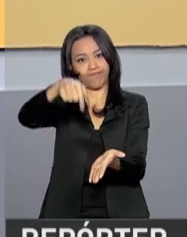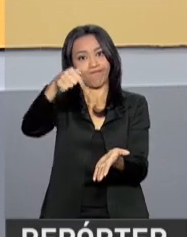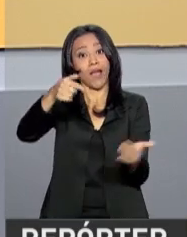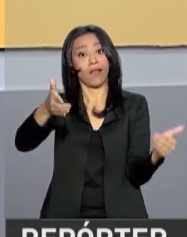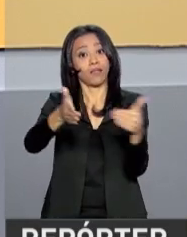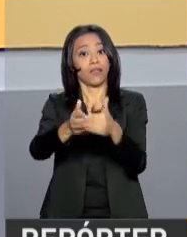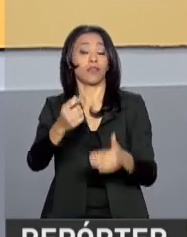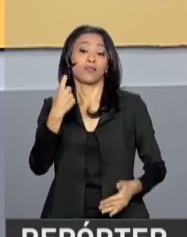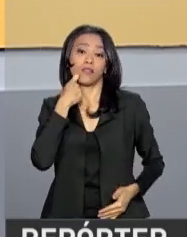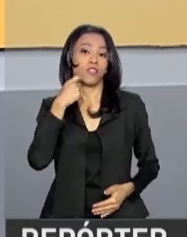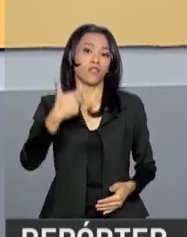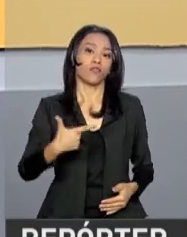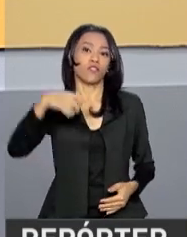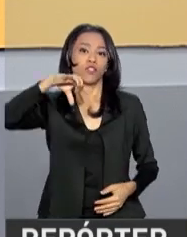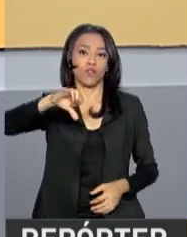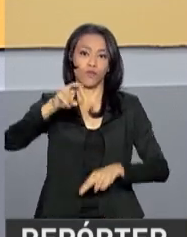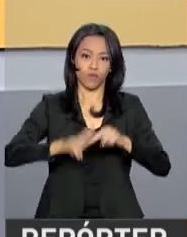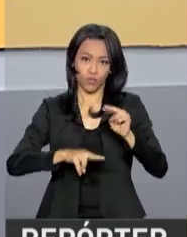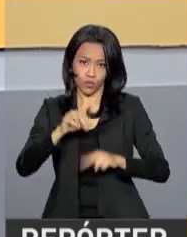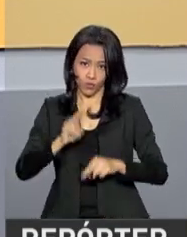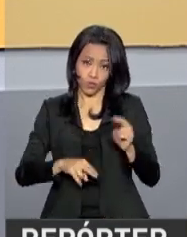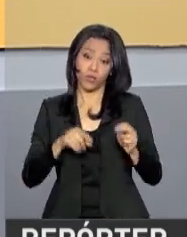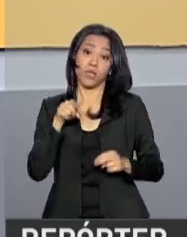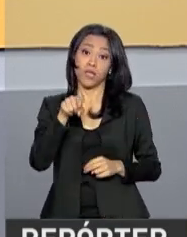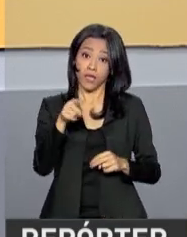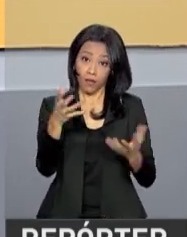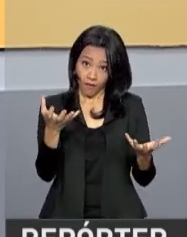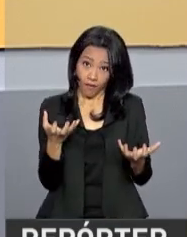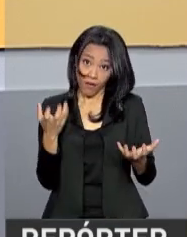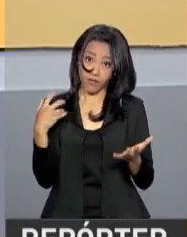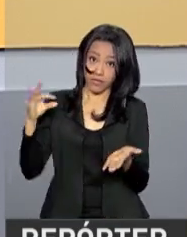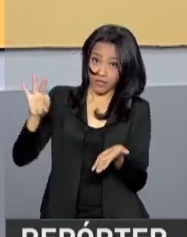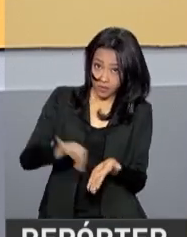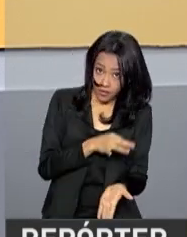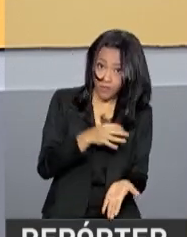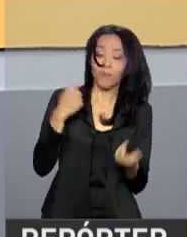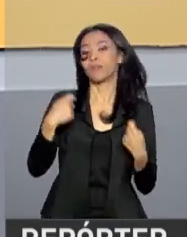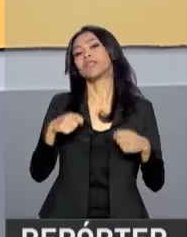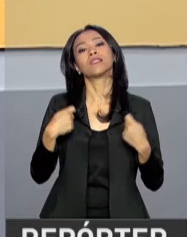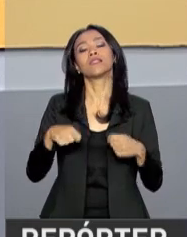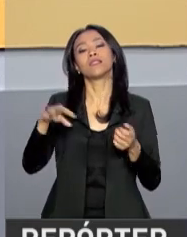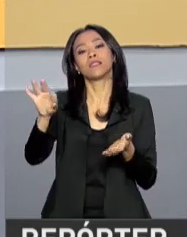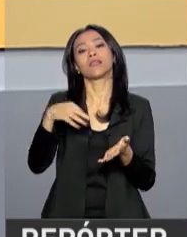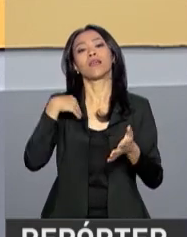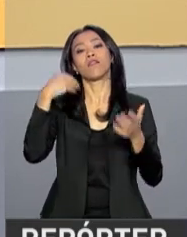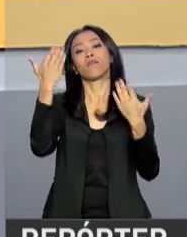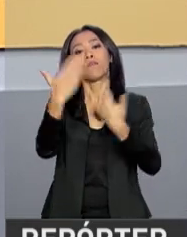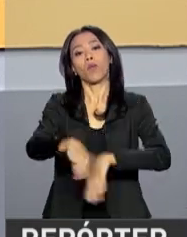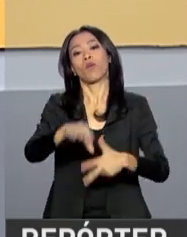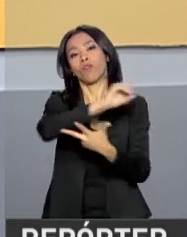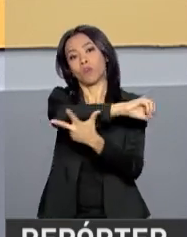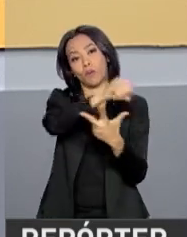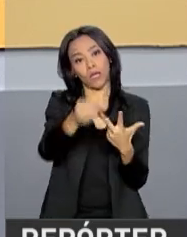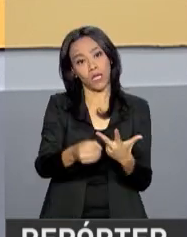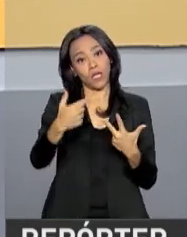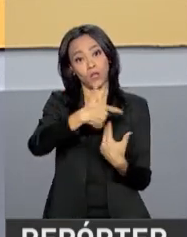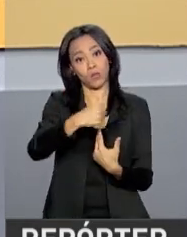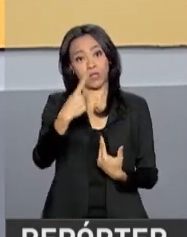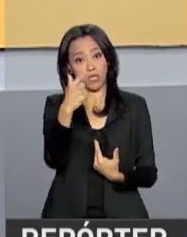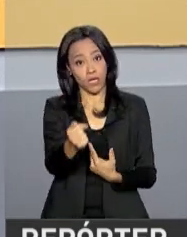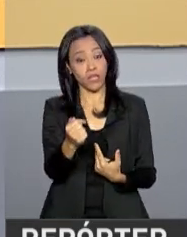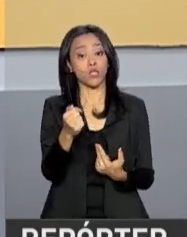até sexta feira 29 de junho para se candidatar ao prouni é necessário ter feito o enem de 2017 com no mínimo